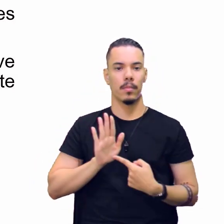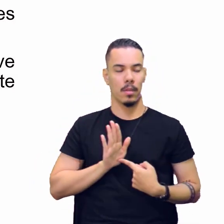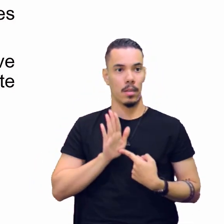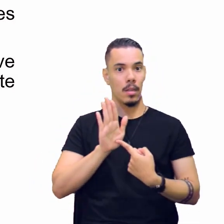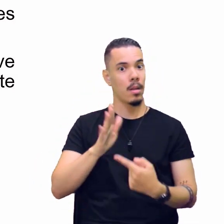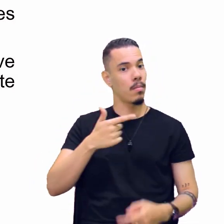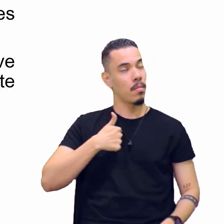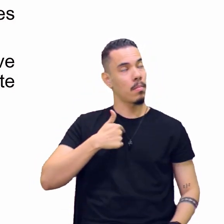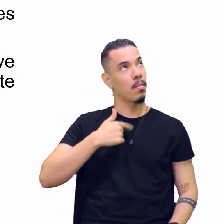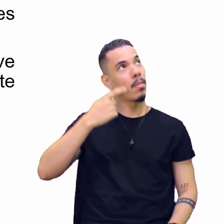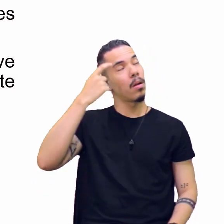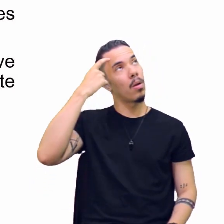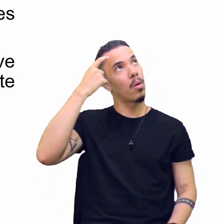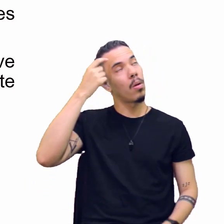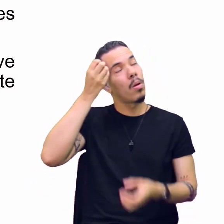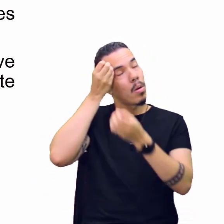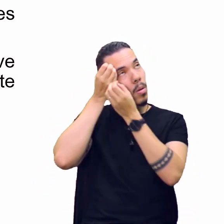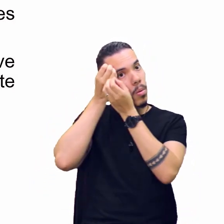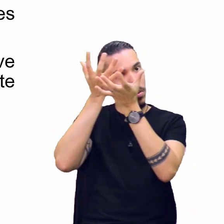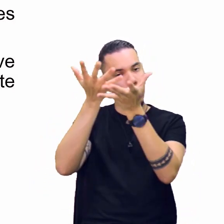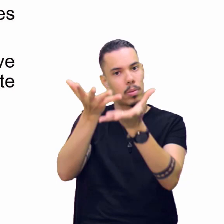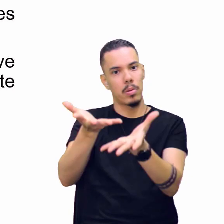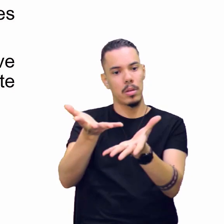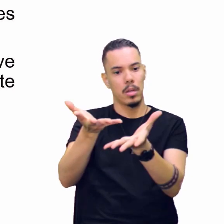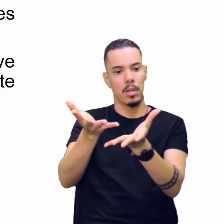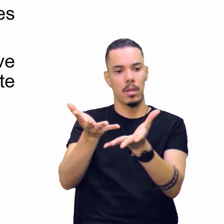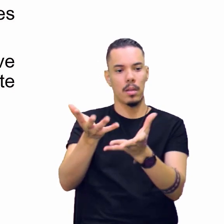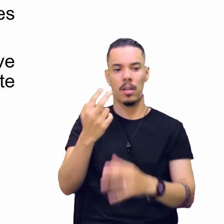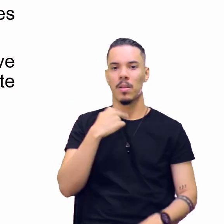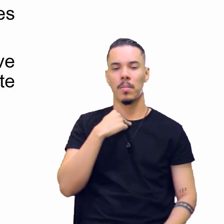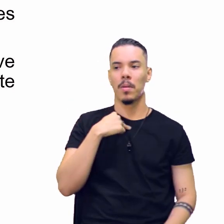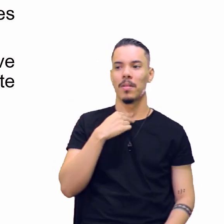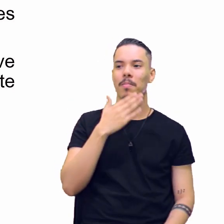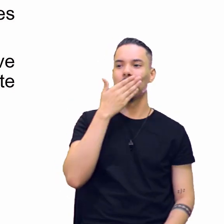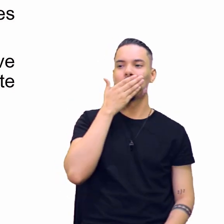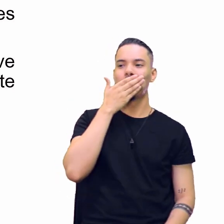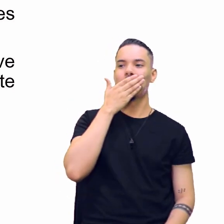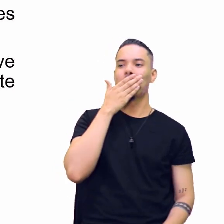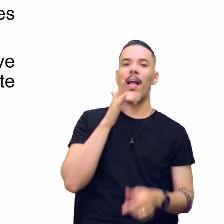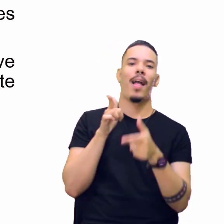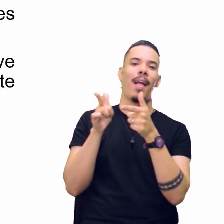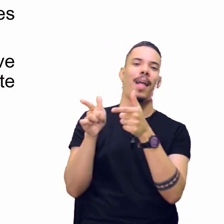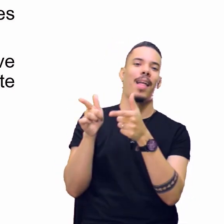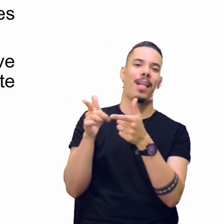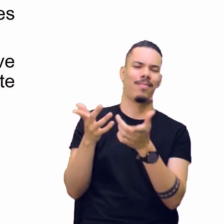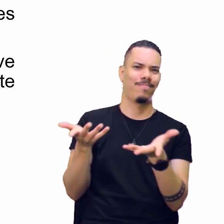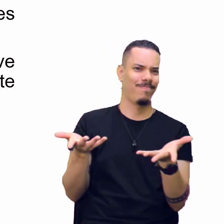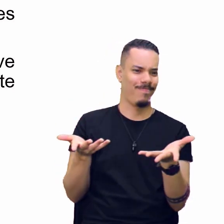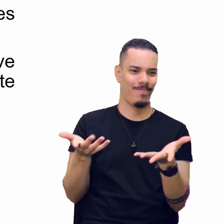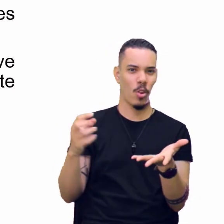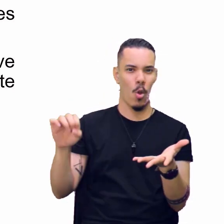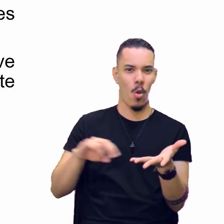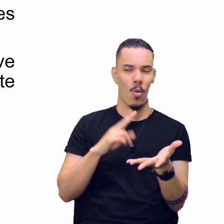que pensa, não se deve zombar ou provocar o